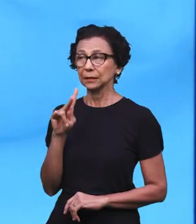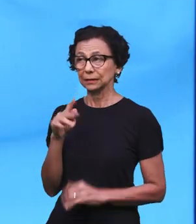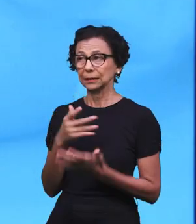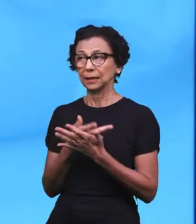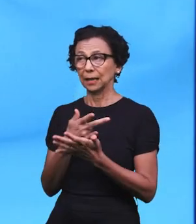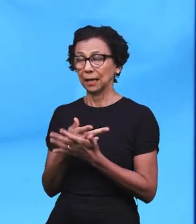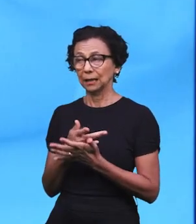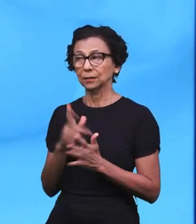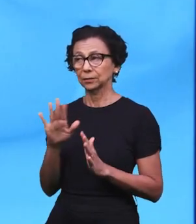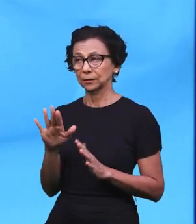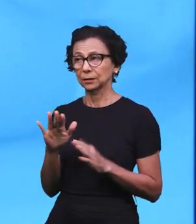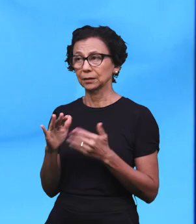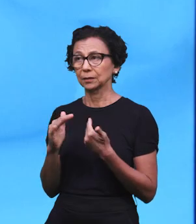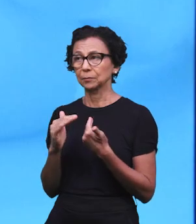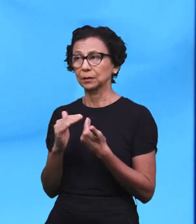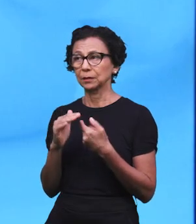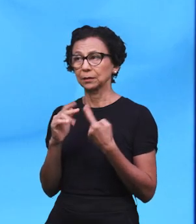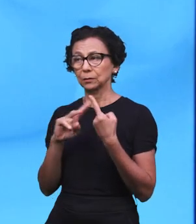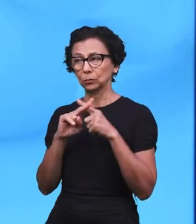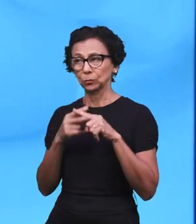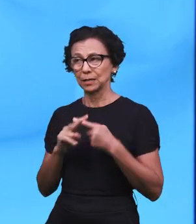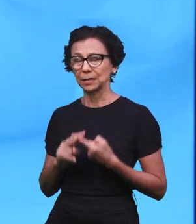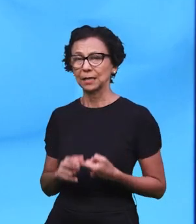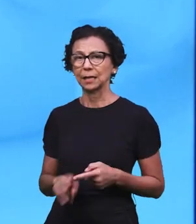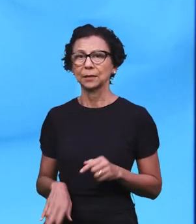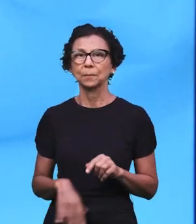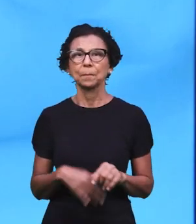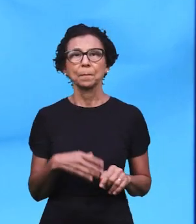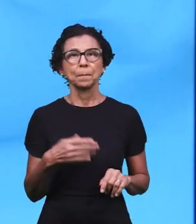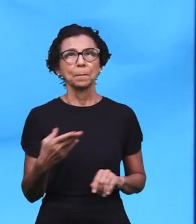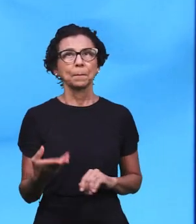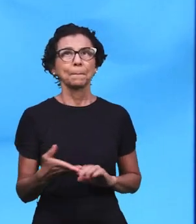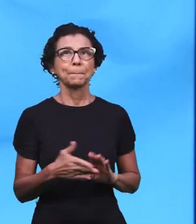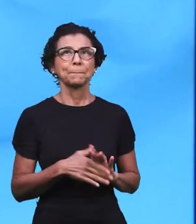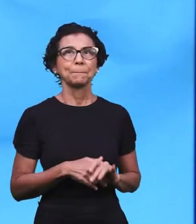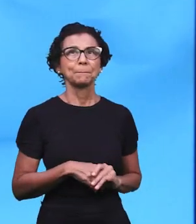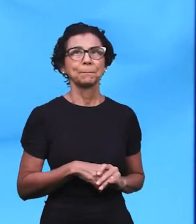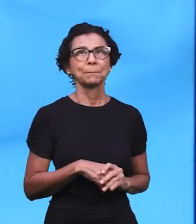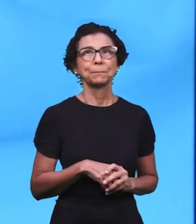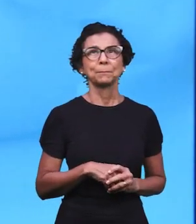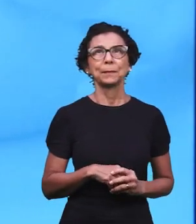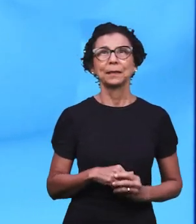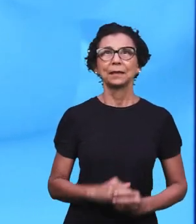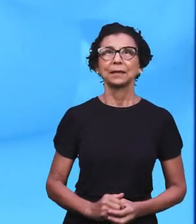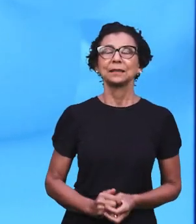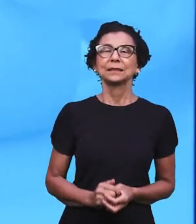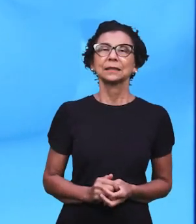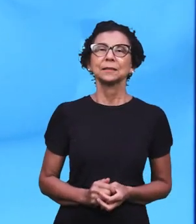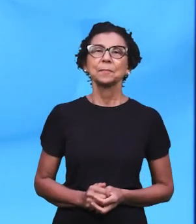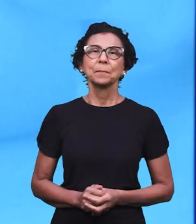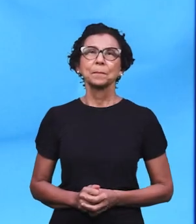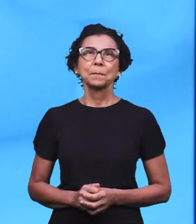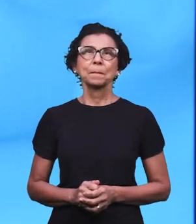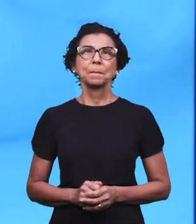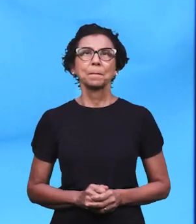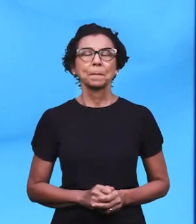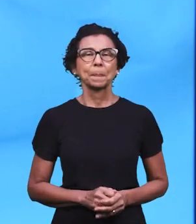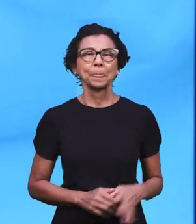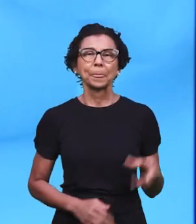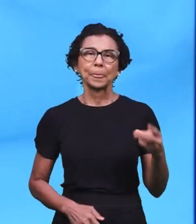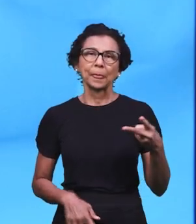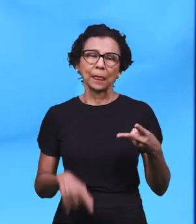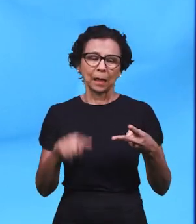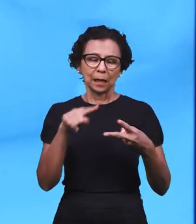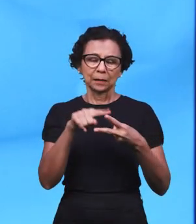tipos de procedimento. O caseiro, que leva a plaquinha, uma moldeira para casa, e também a laser, que é muito mais rápido, né? Você